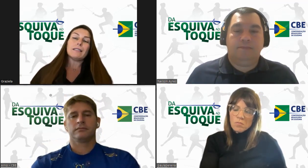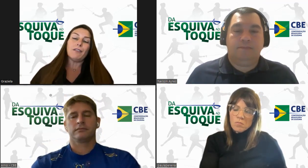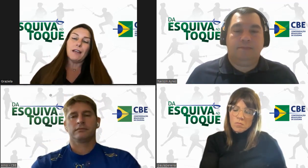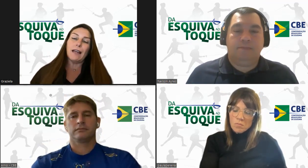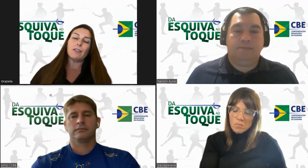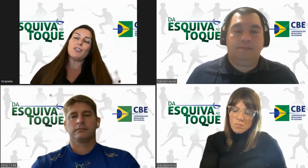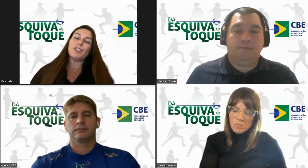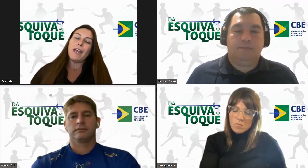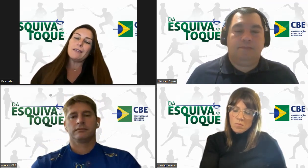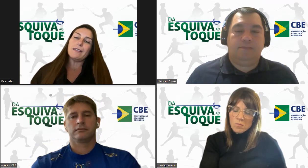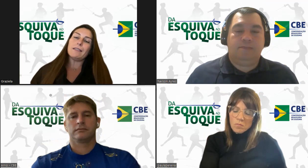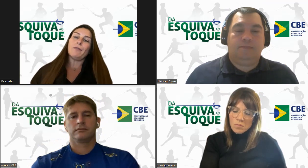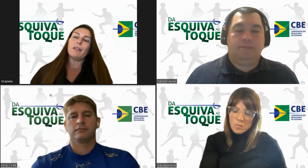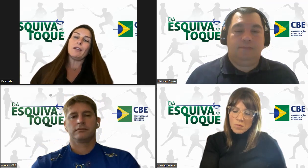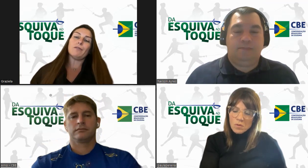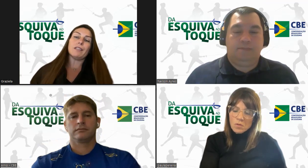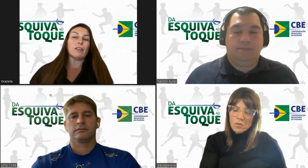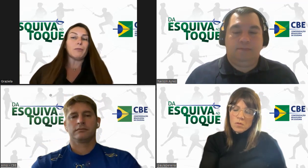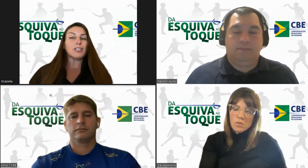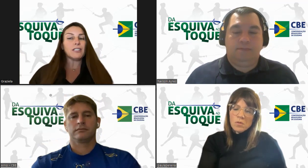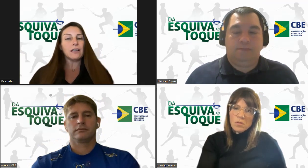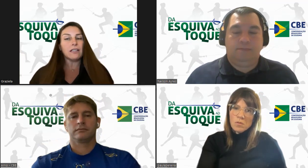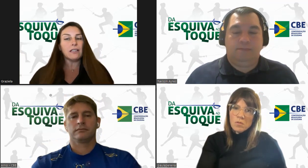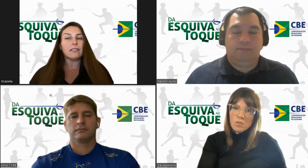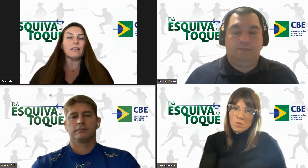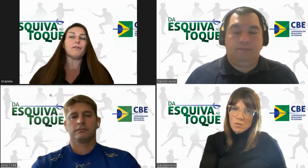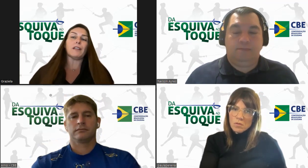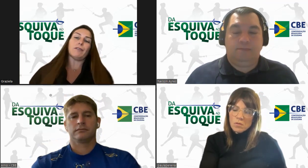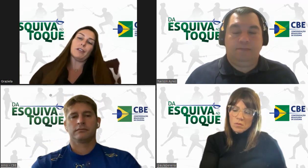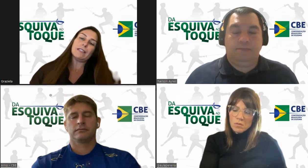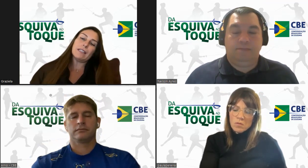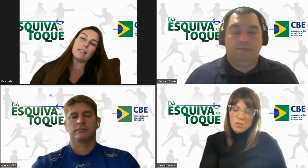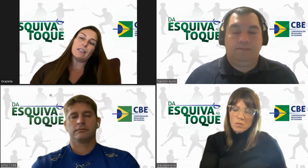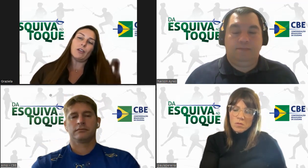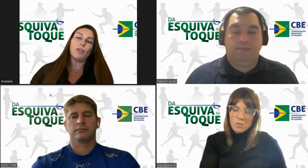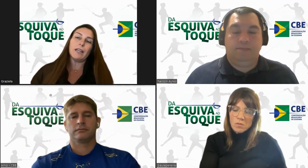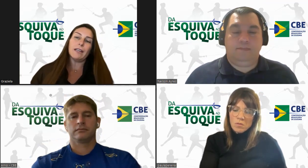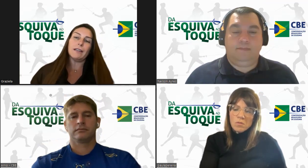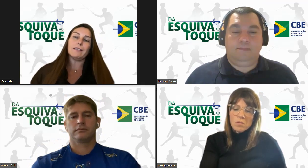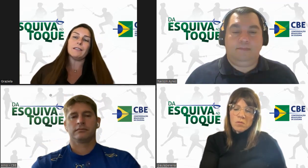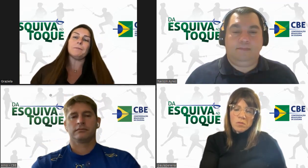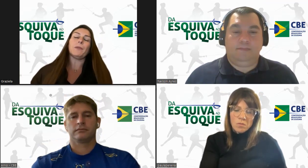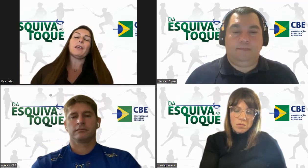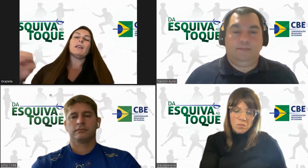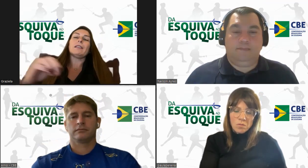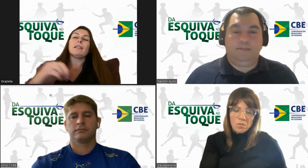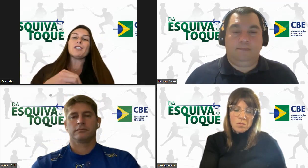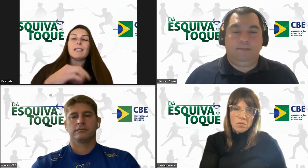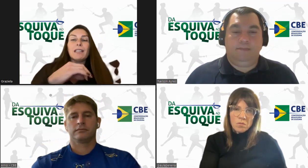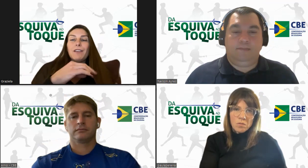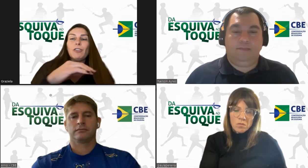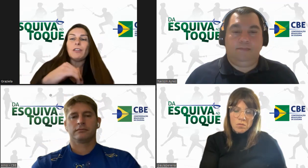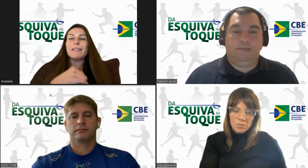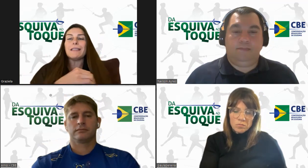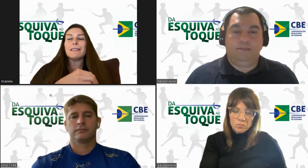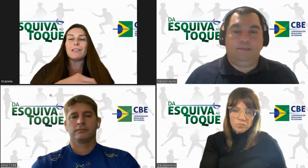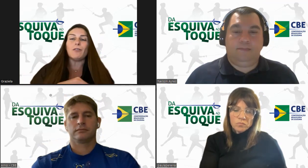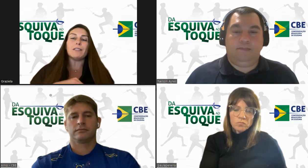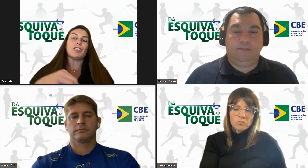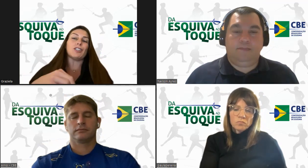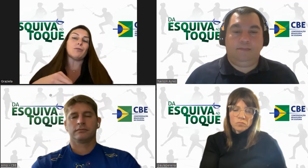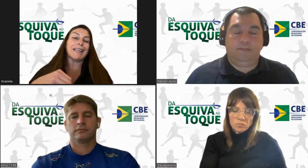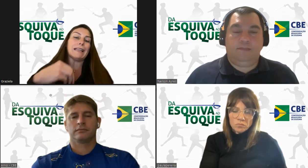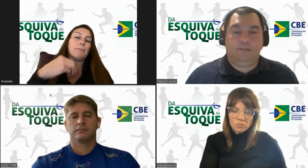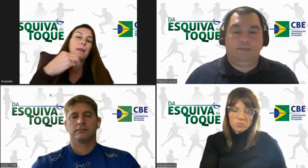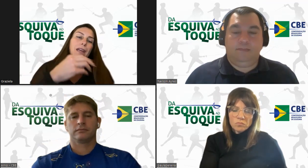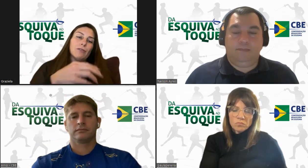sem falar que os Jazz eles são ricos em aromatizantes flavorizante corante Então a gente tem que ver todas essas